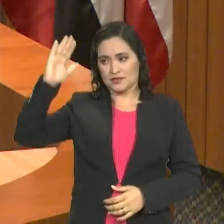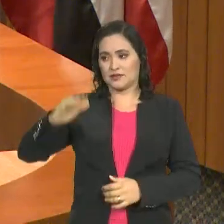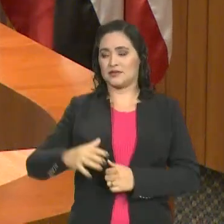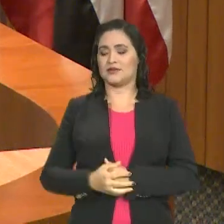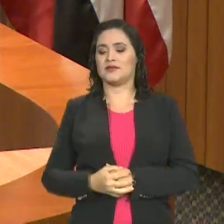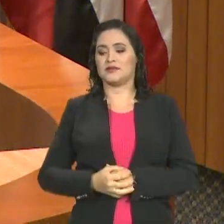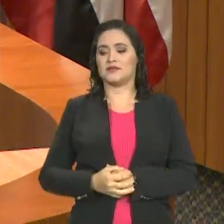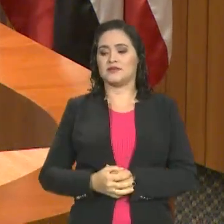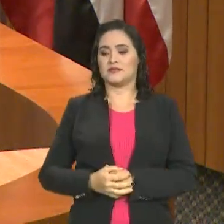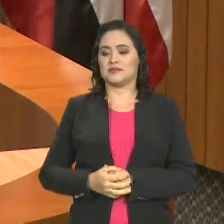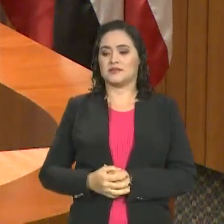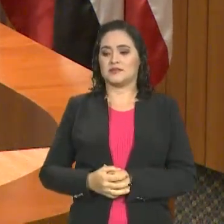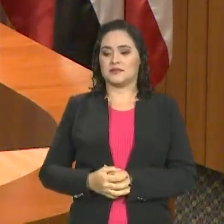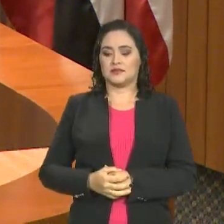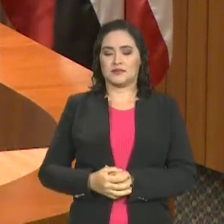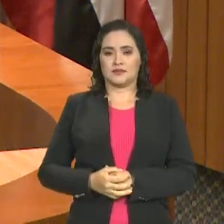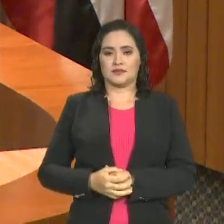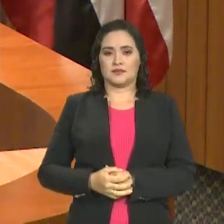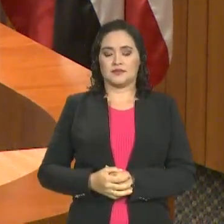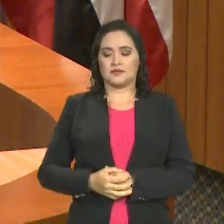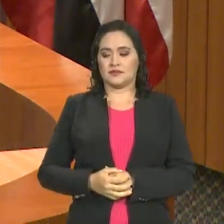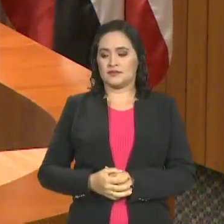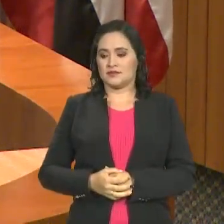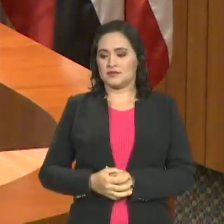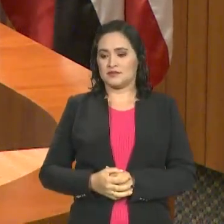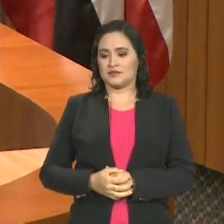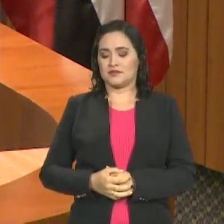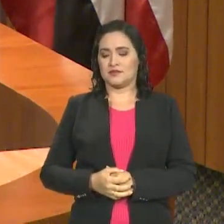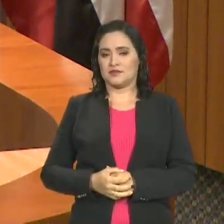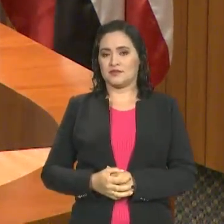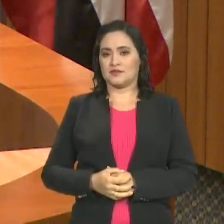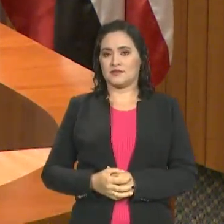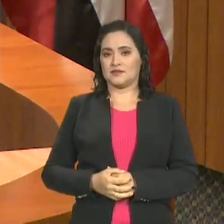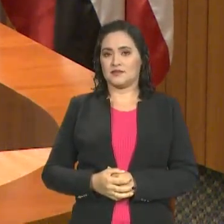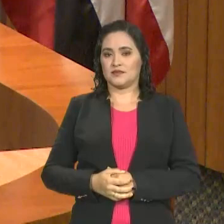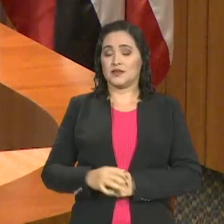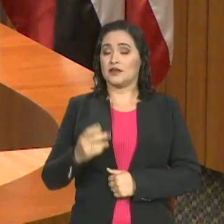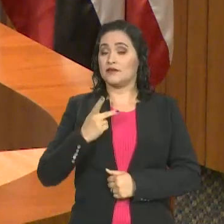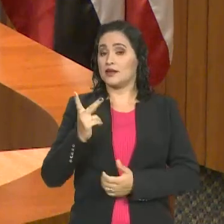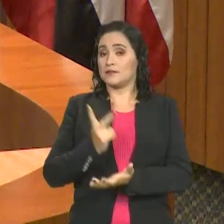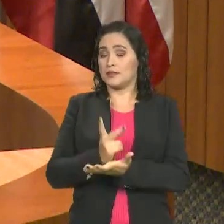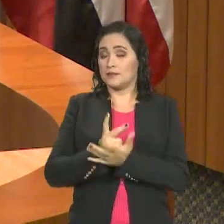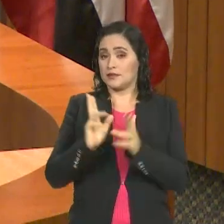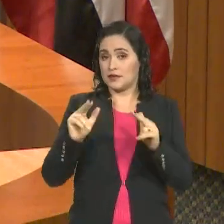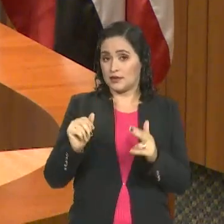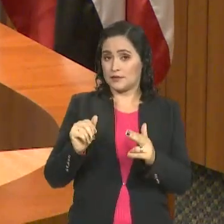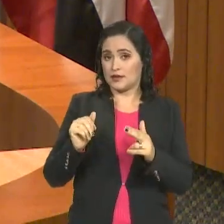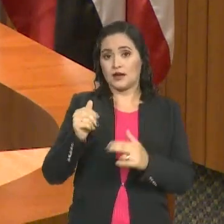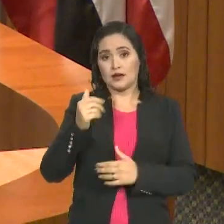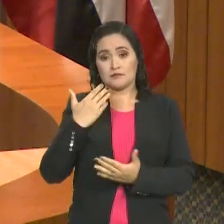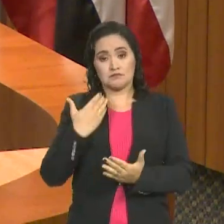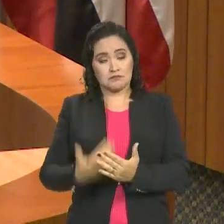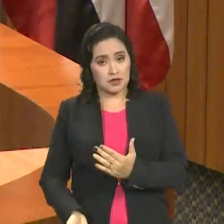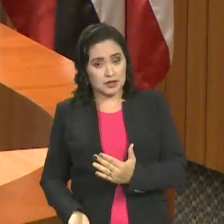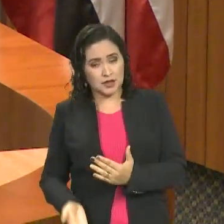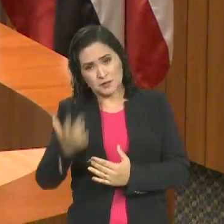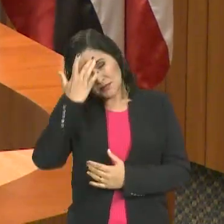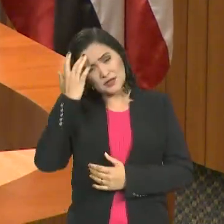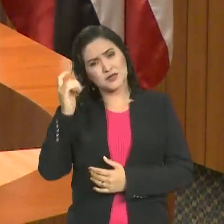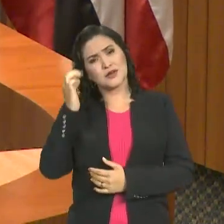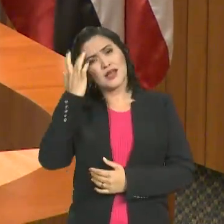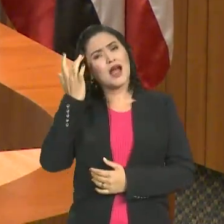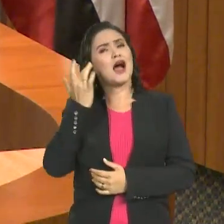de pessoas que acham que estão acima do bem e mal, nós não poderíamos deixar de relatar